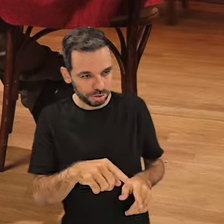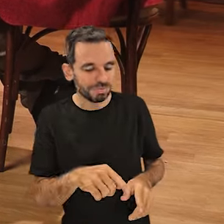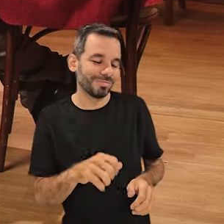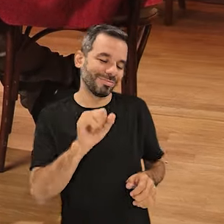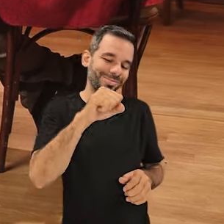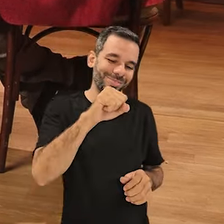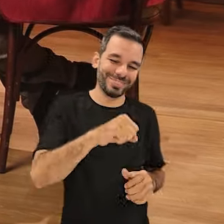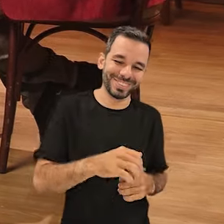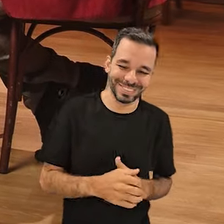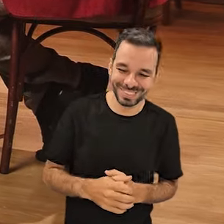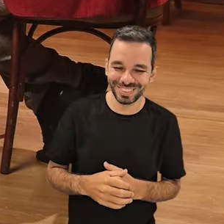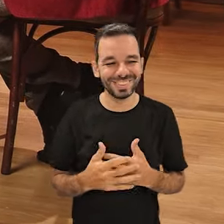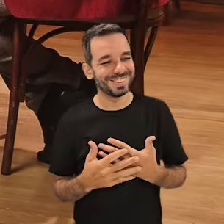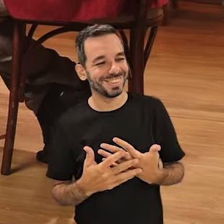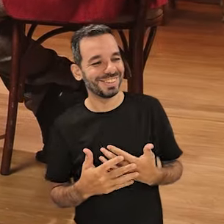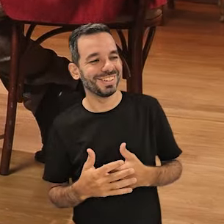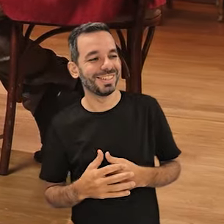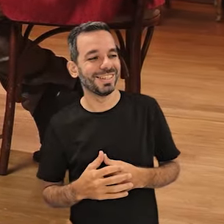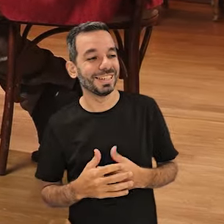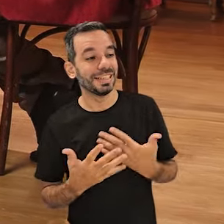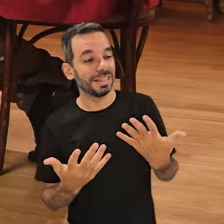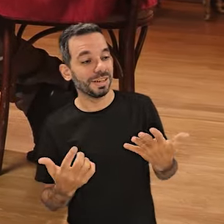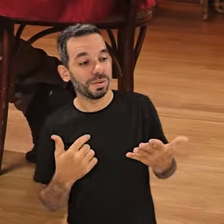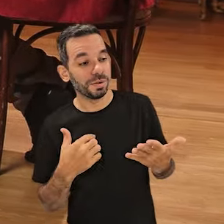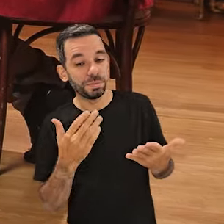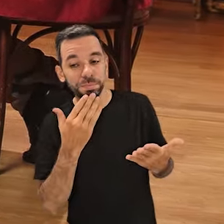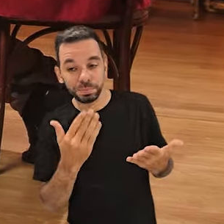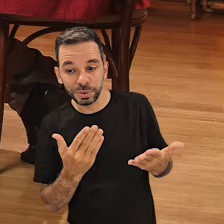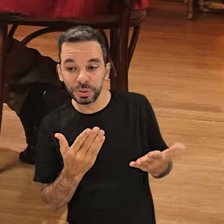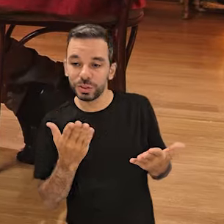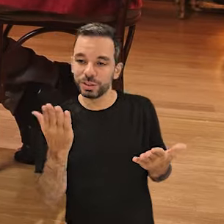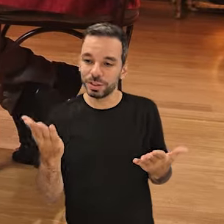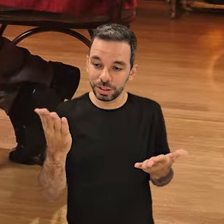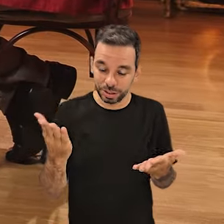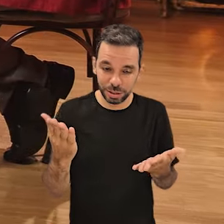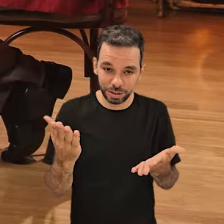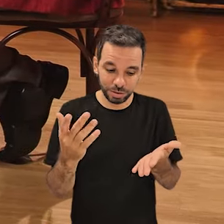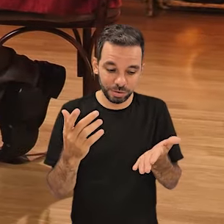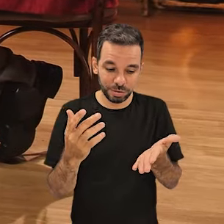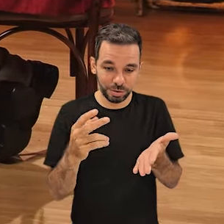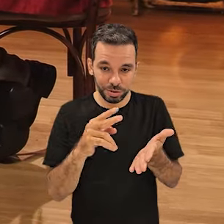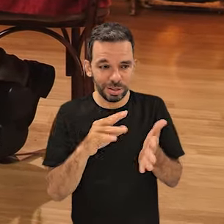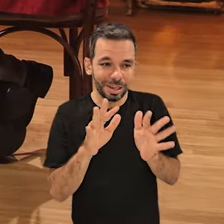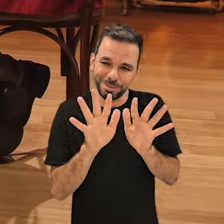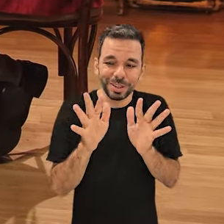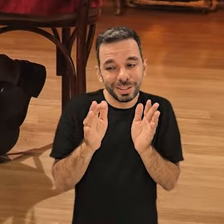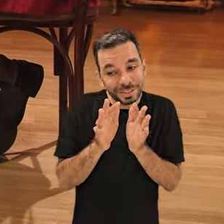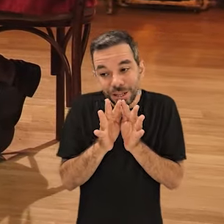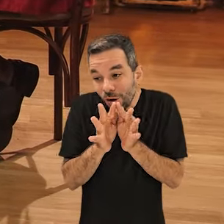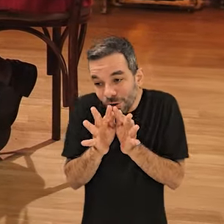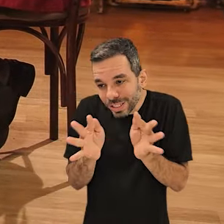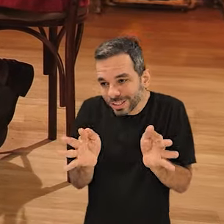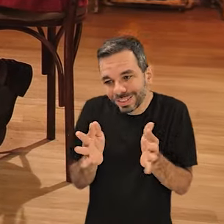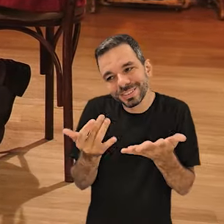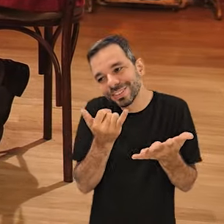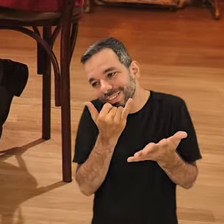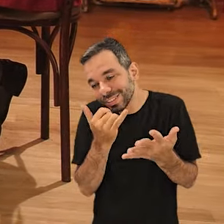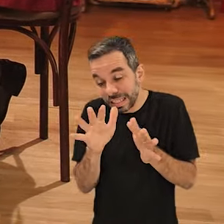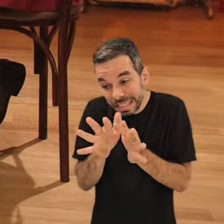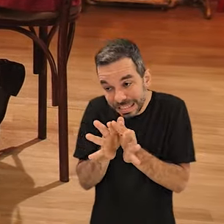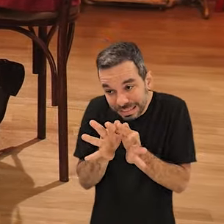Um lê o dois lê um. Eu vou pedir, então, pro Jair, assim, modestamente, com uma humildade, ler esse... Que